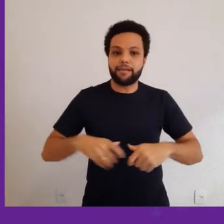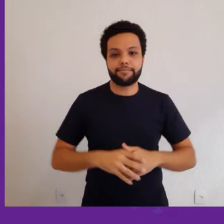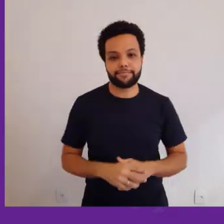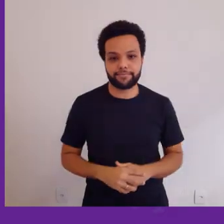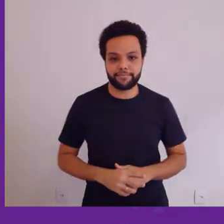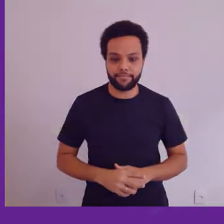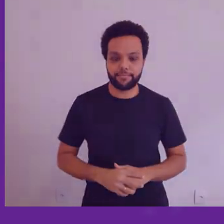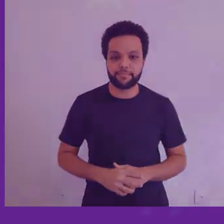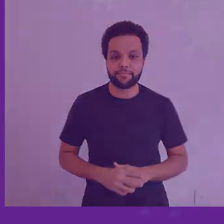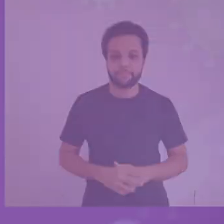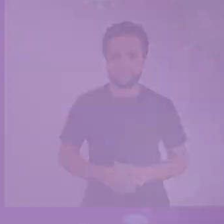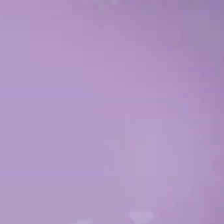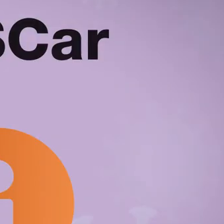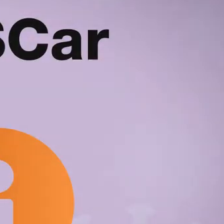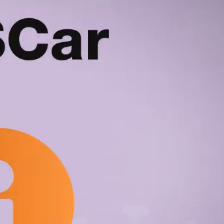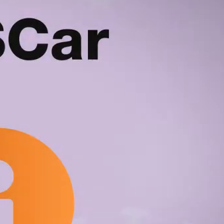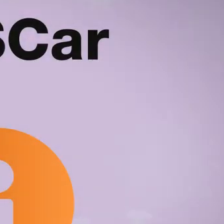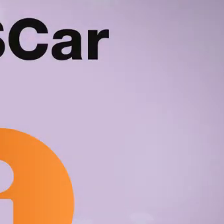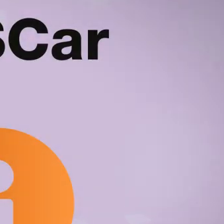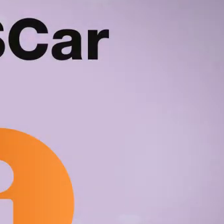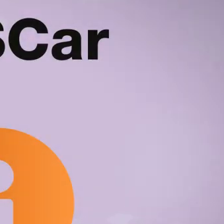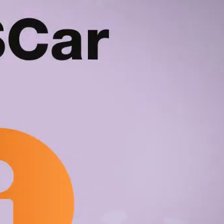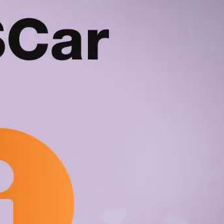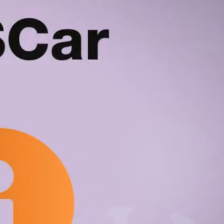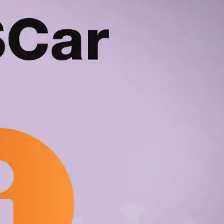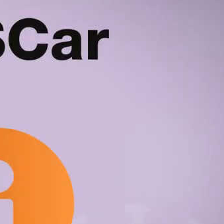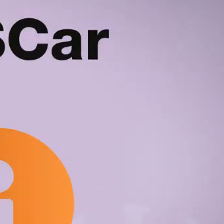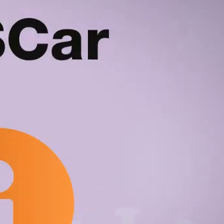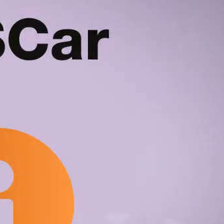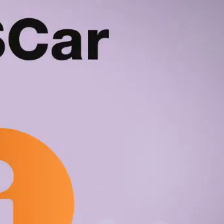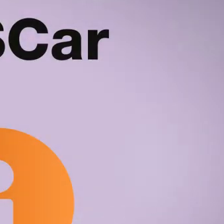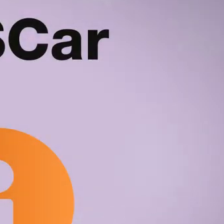e e aí